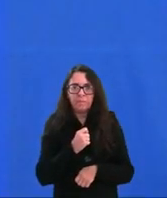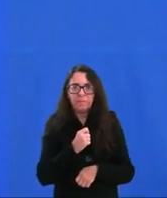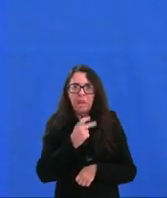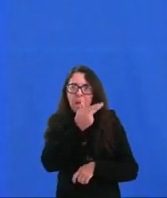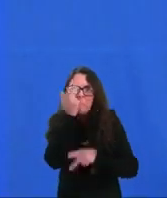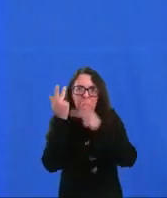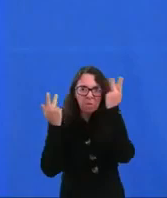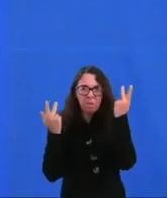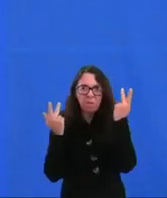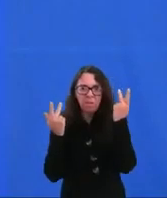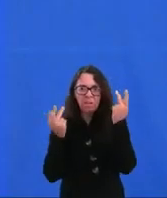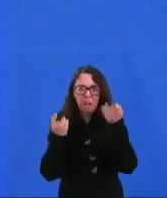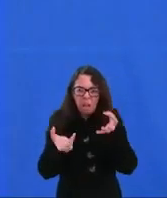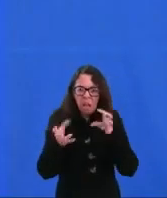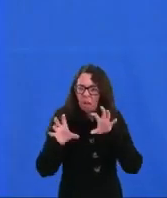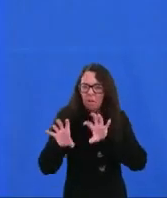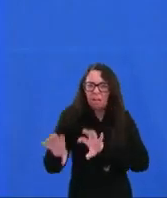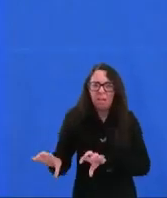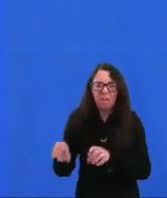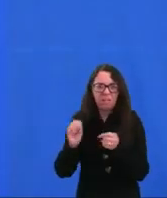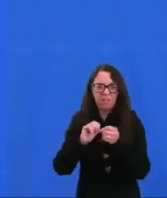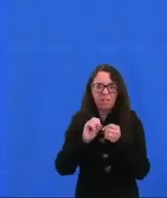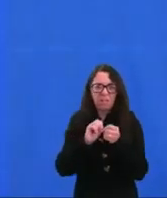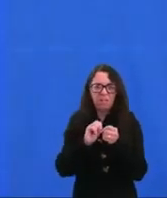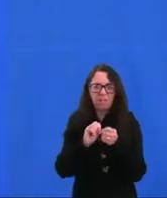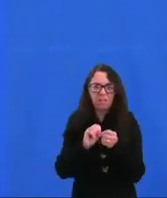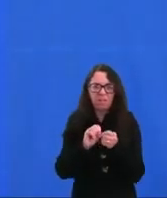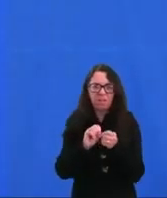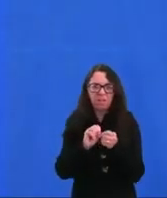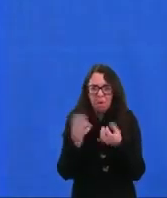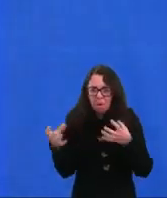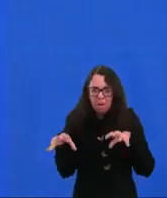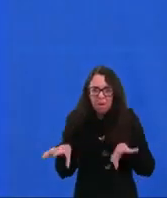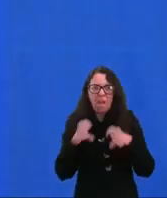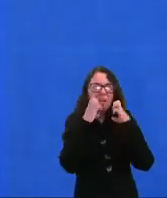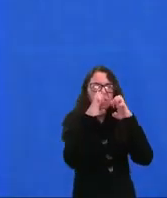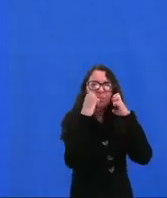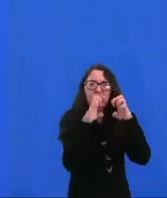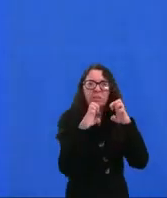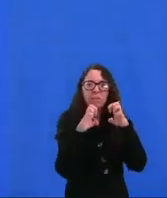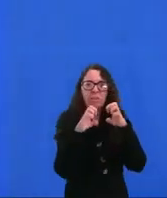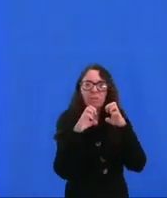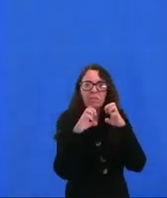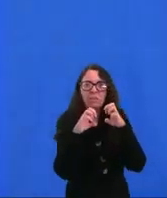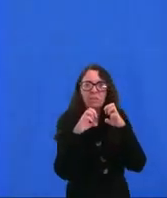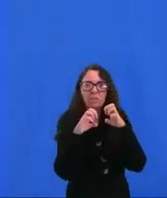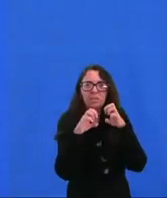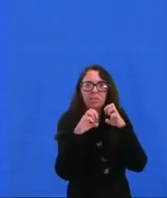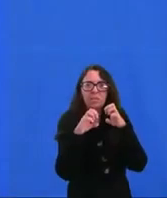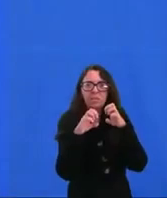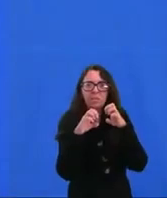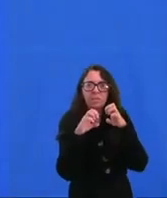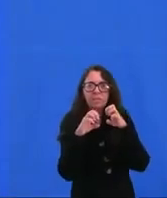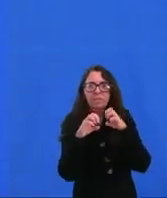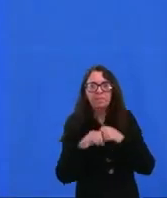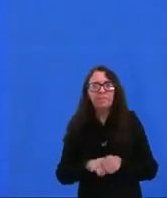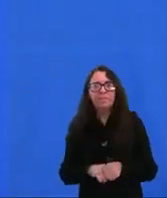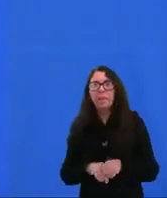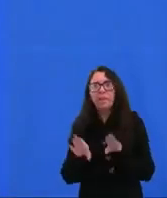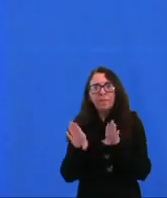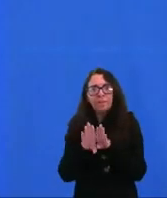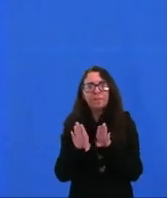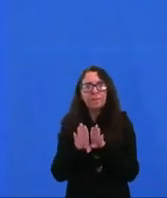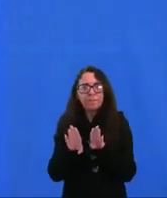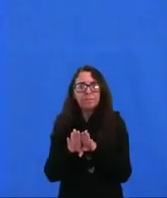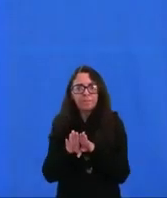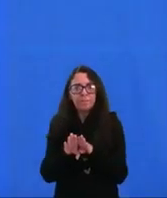Estevão, apedrejaram ele até chegar à morte. Então, ser igreja é ser